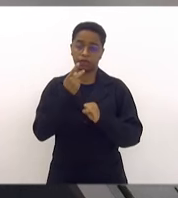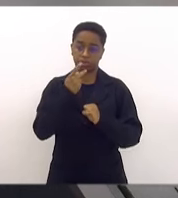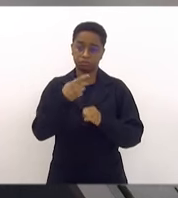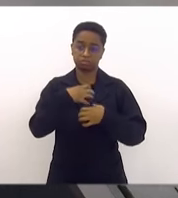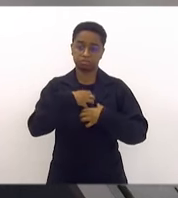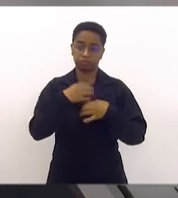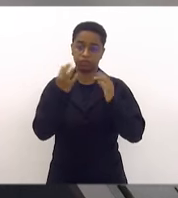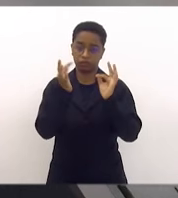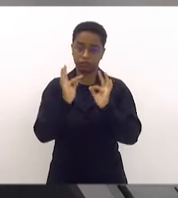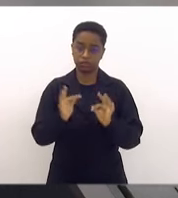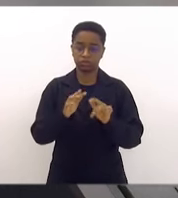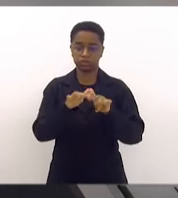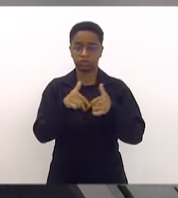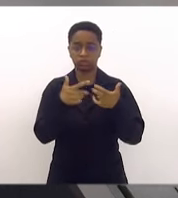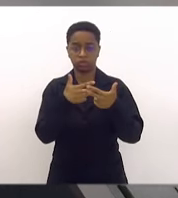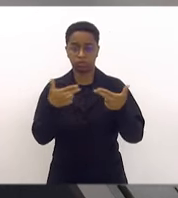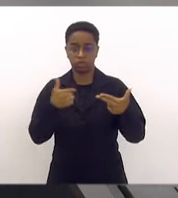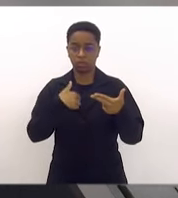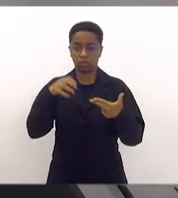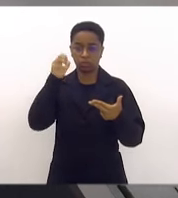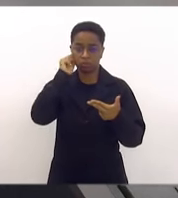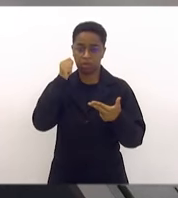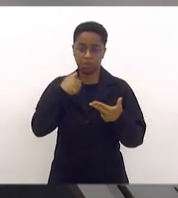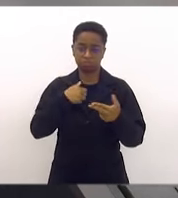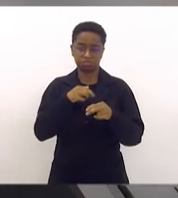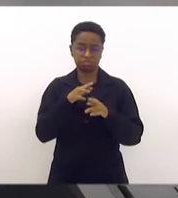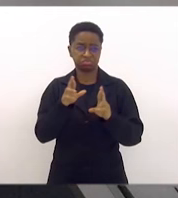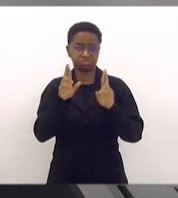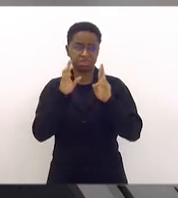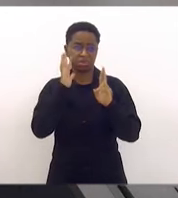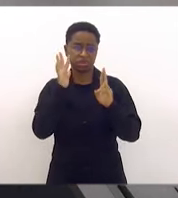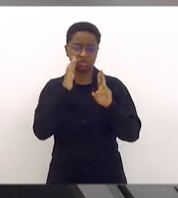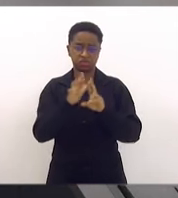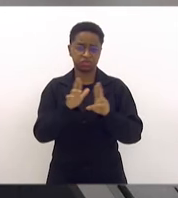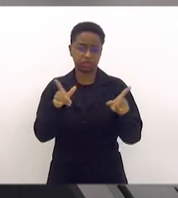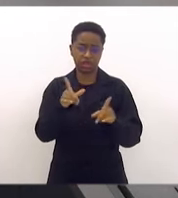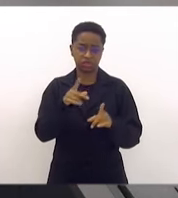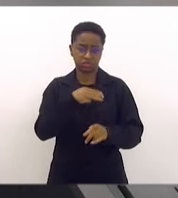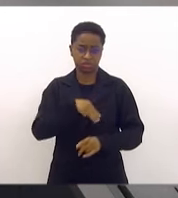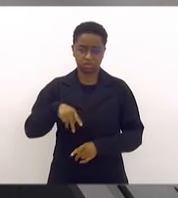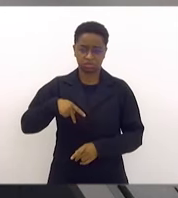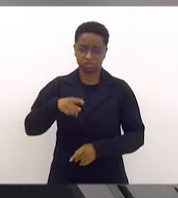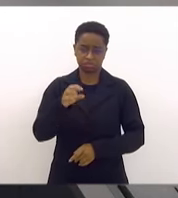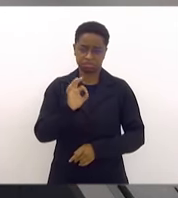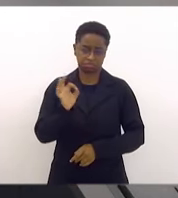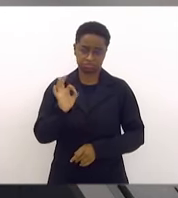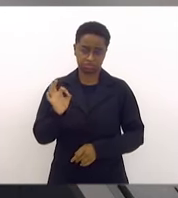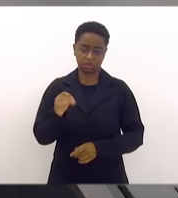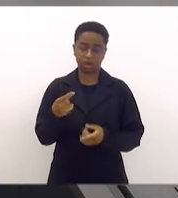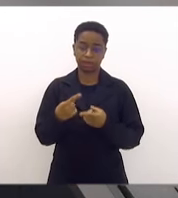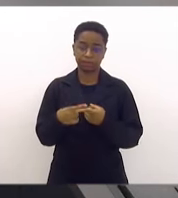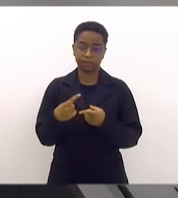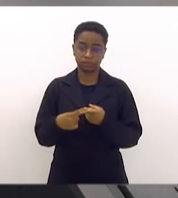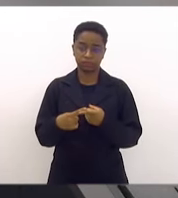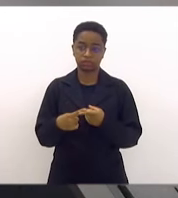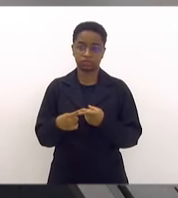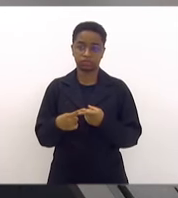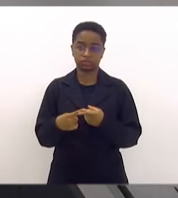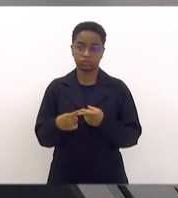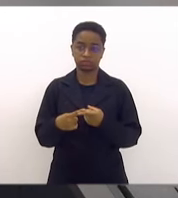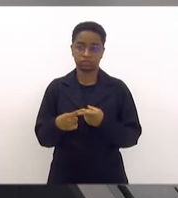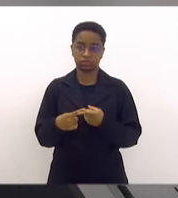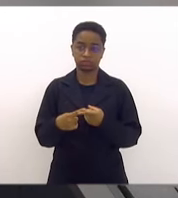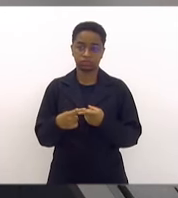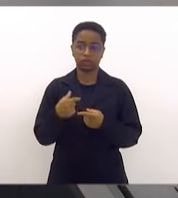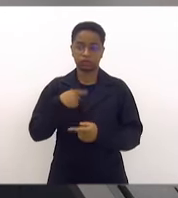tudo que eu ouv não esperava nada diferente do Ministério Público uma vez que publicamente já